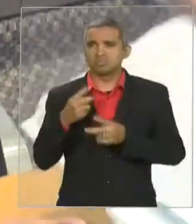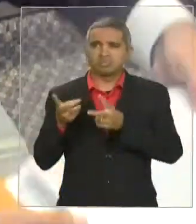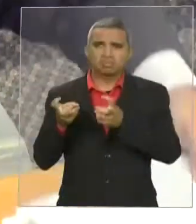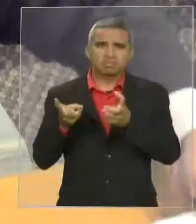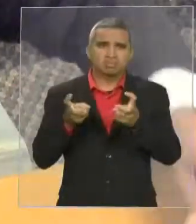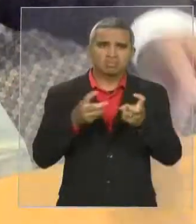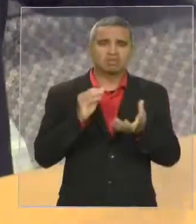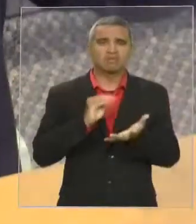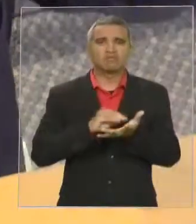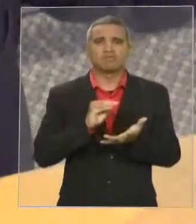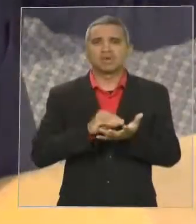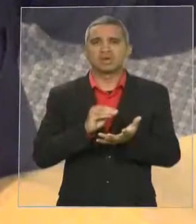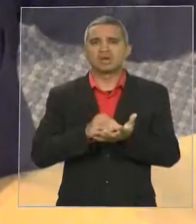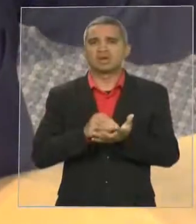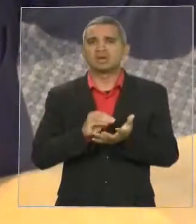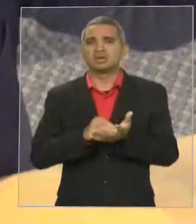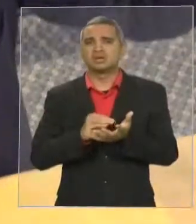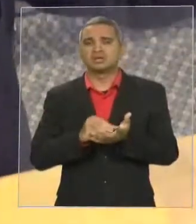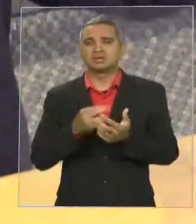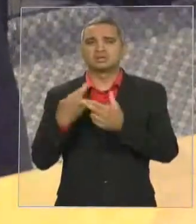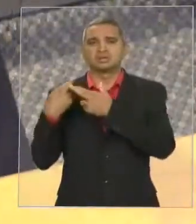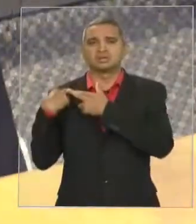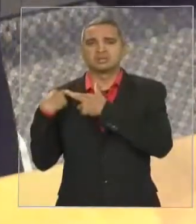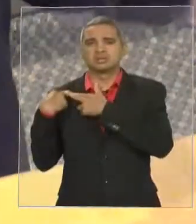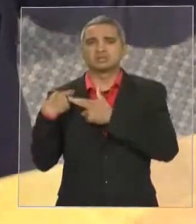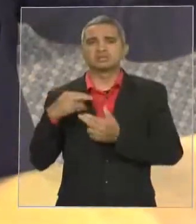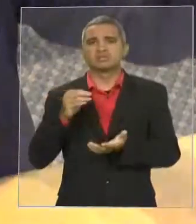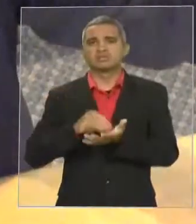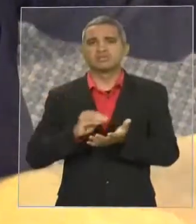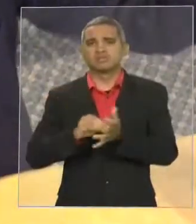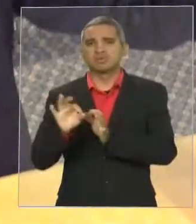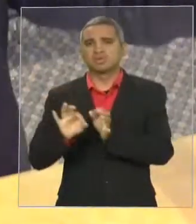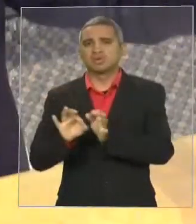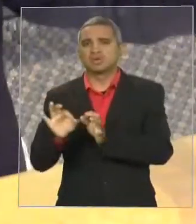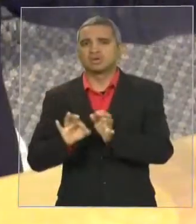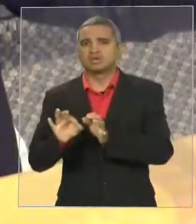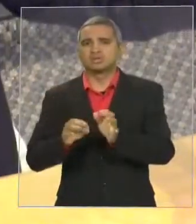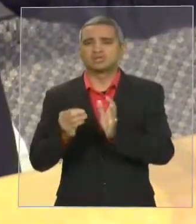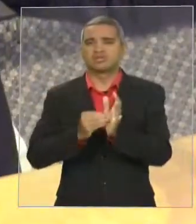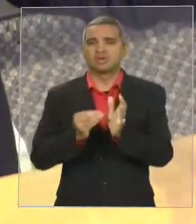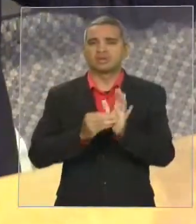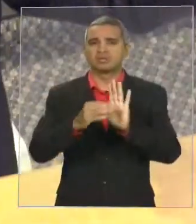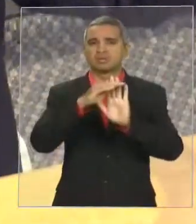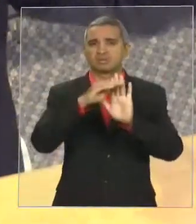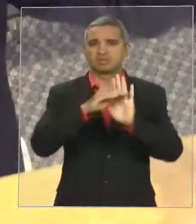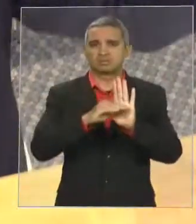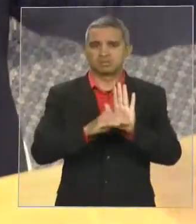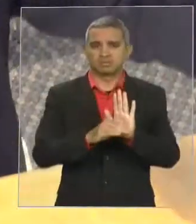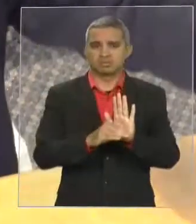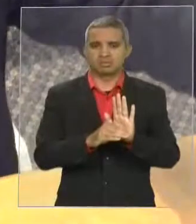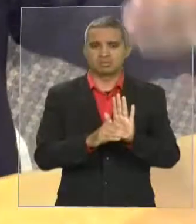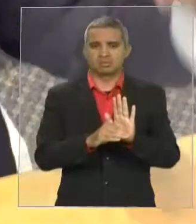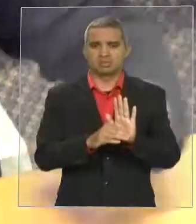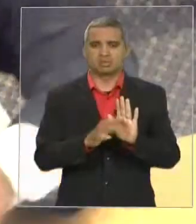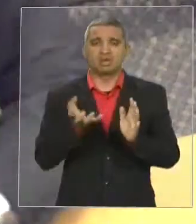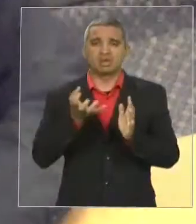pública, é a falta de planejamento, é a falta de programação. E querem empurrar a goela